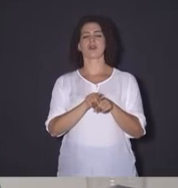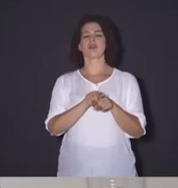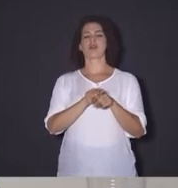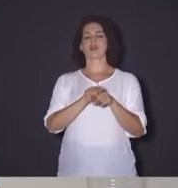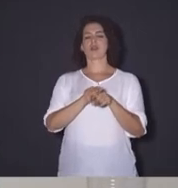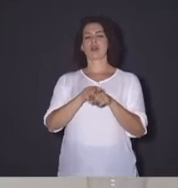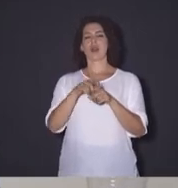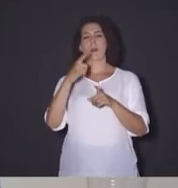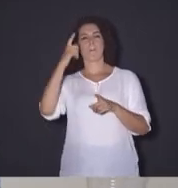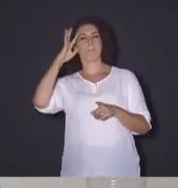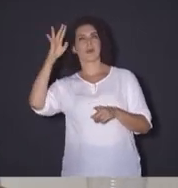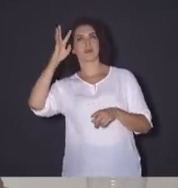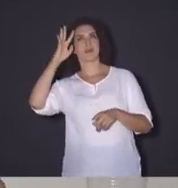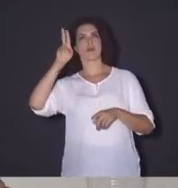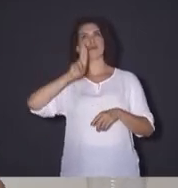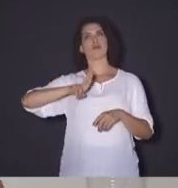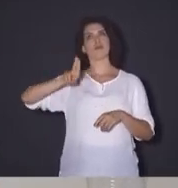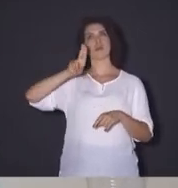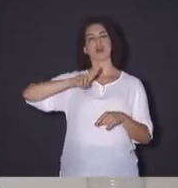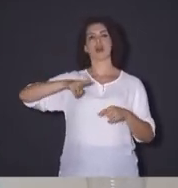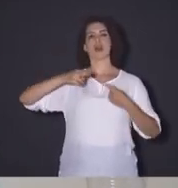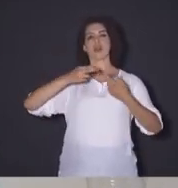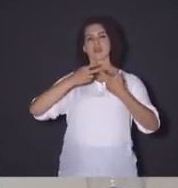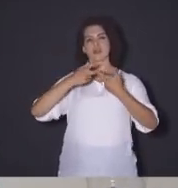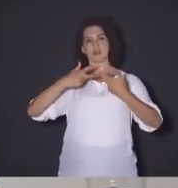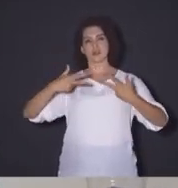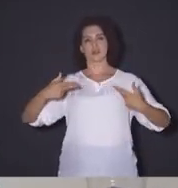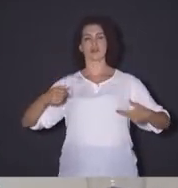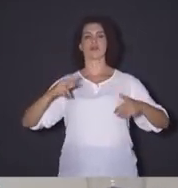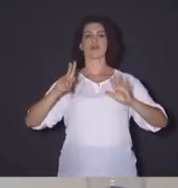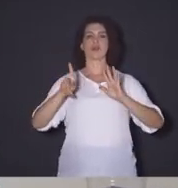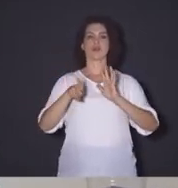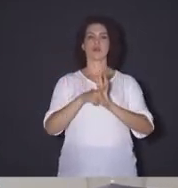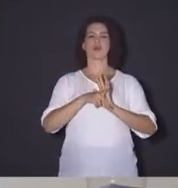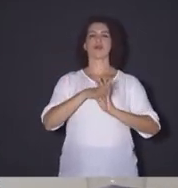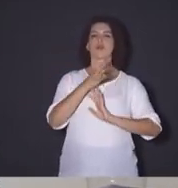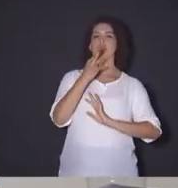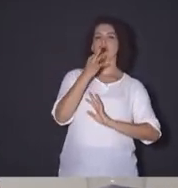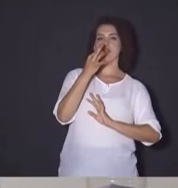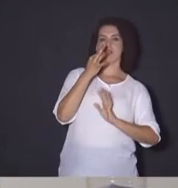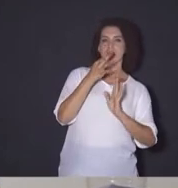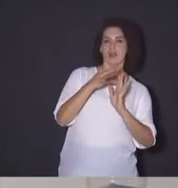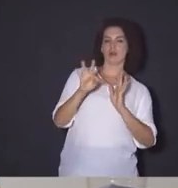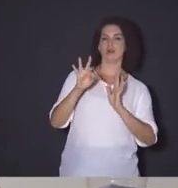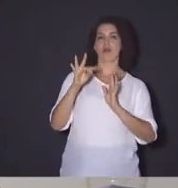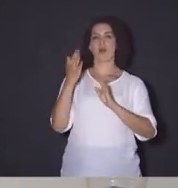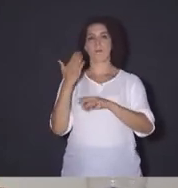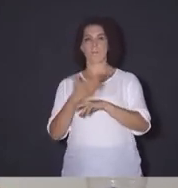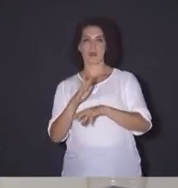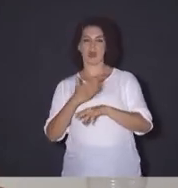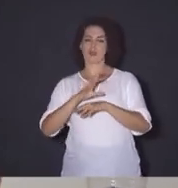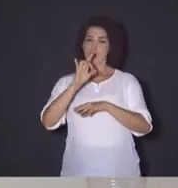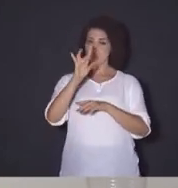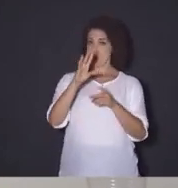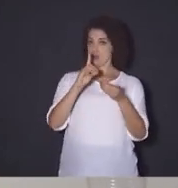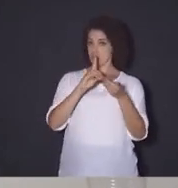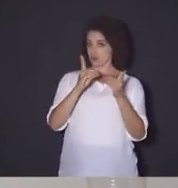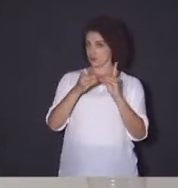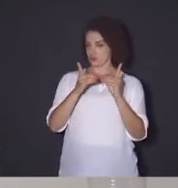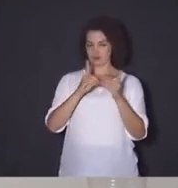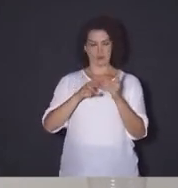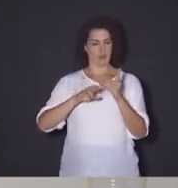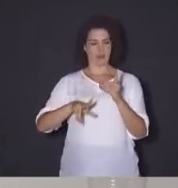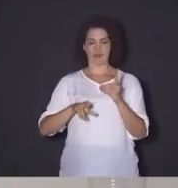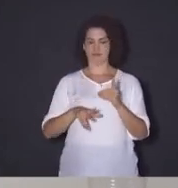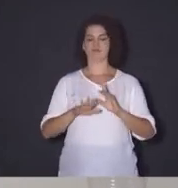formação é além das questões atinentes à iaa relação teoria e prática que não são apenas didáticas então acho que é esse